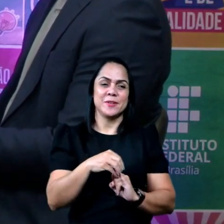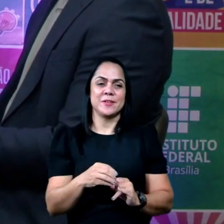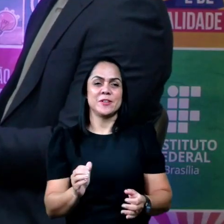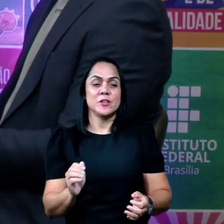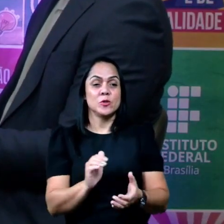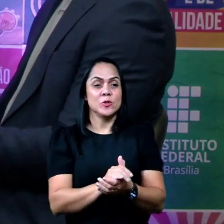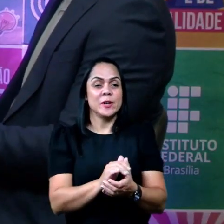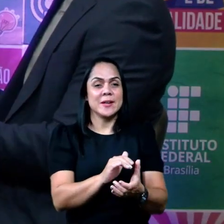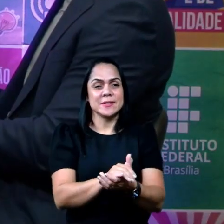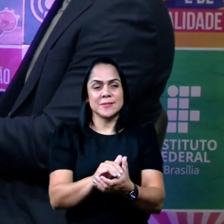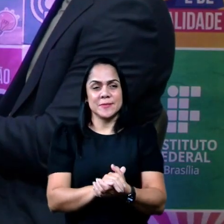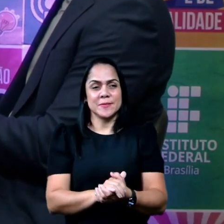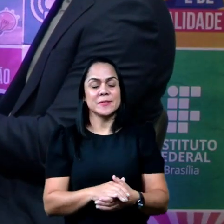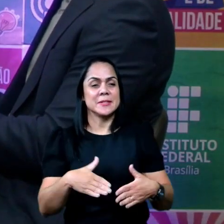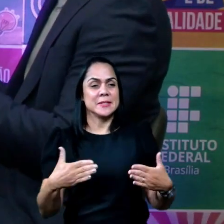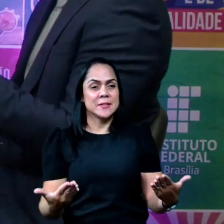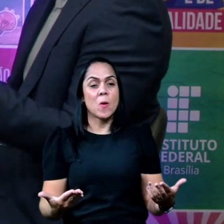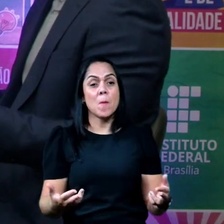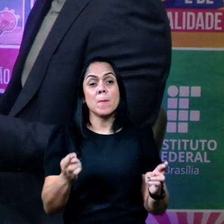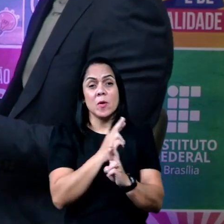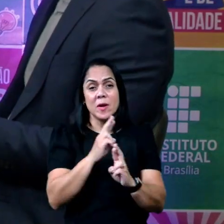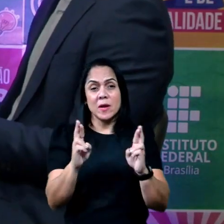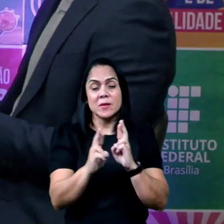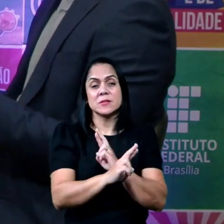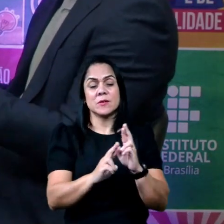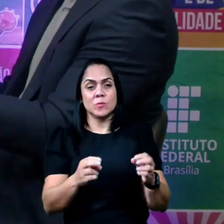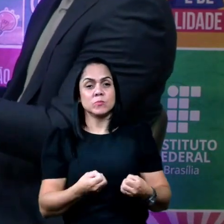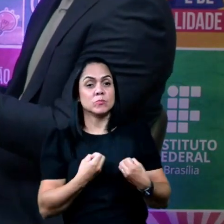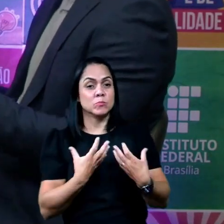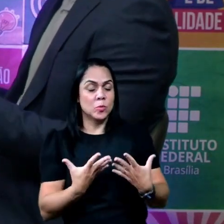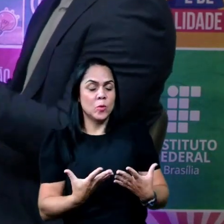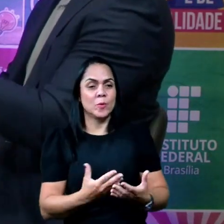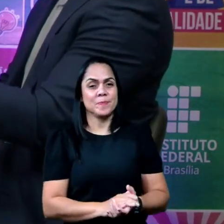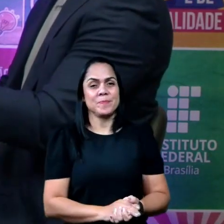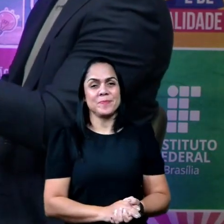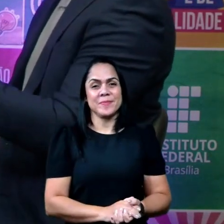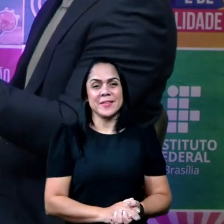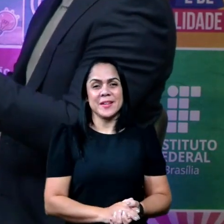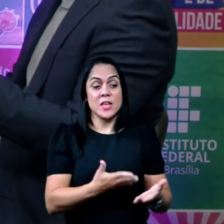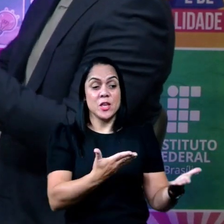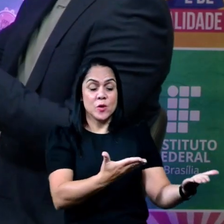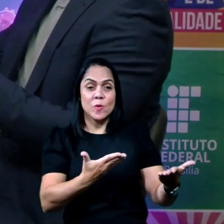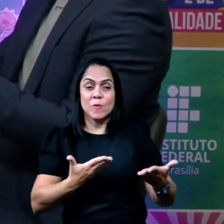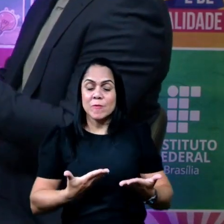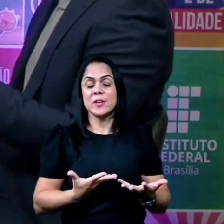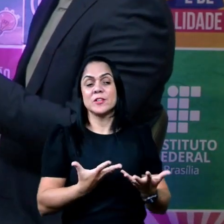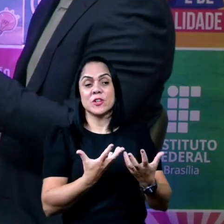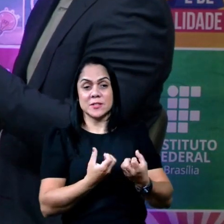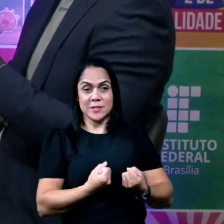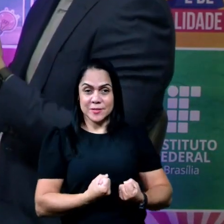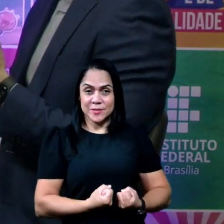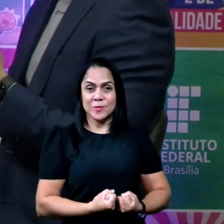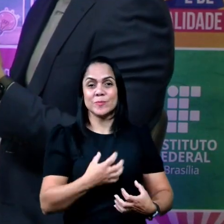Mas é isso, porque foi uma relação consentida, claro. né? Assim, E o saudável. convite foi um convite que foi acolhido, teve uma empatia, teve